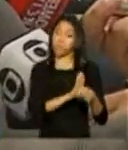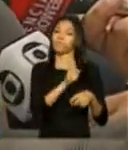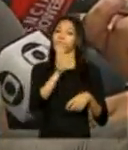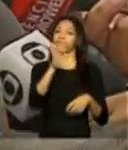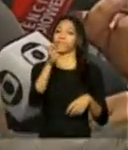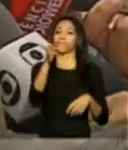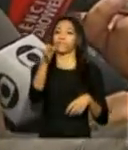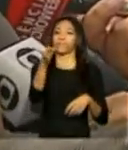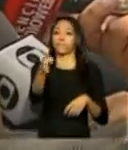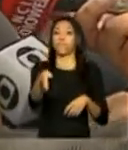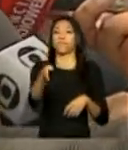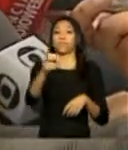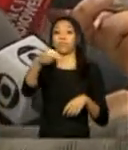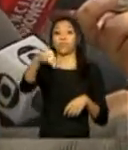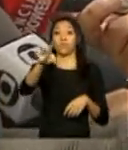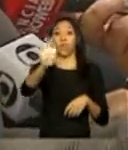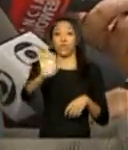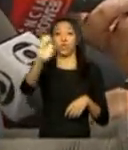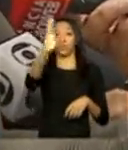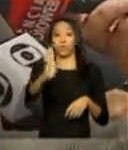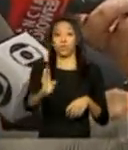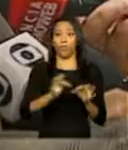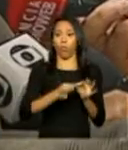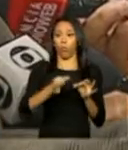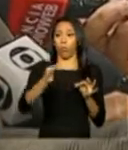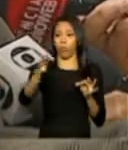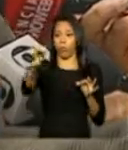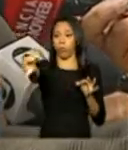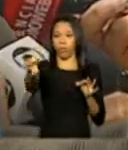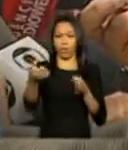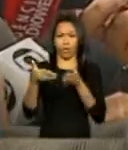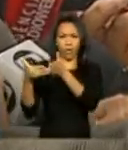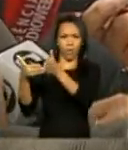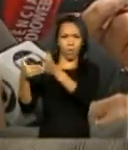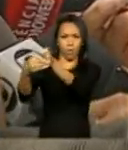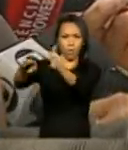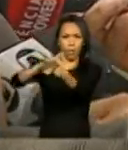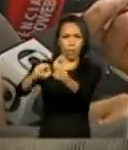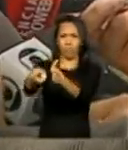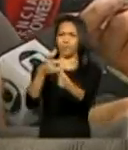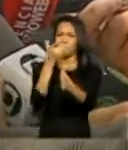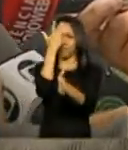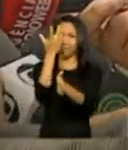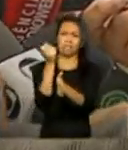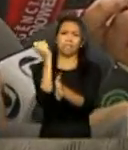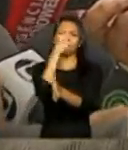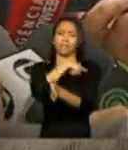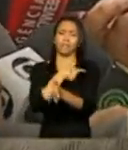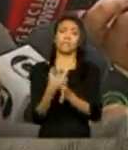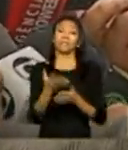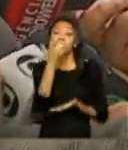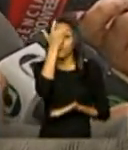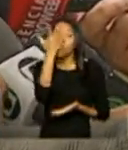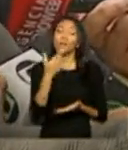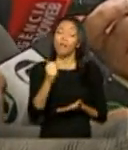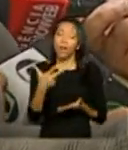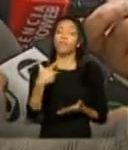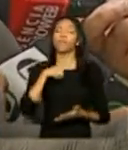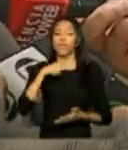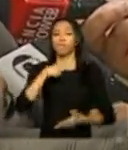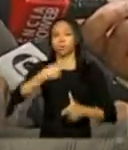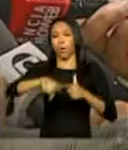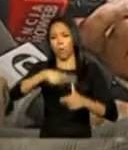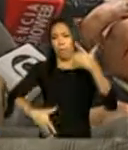do norte do país, você levar para um porto distante. Nós temos que facilitar a vida. Para tanto, nós temos gargalos a